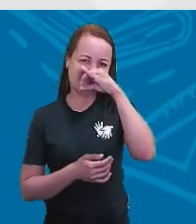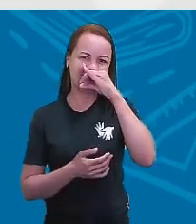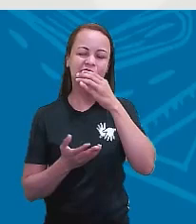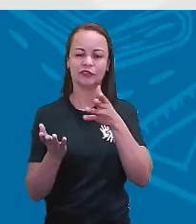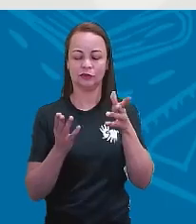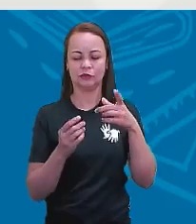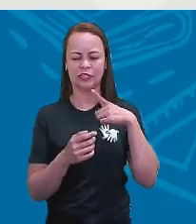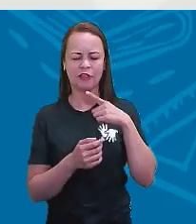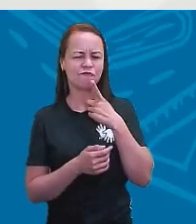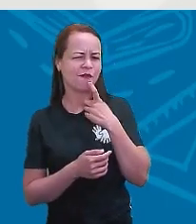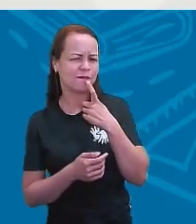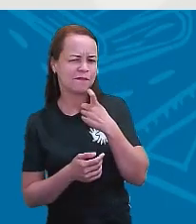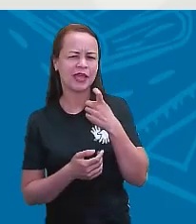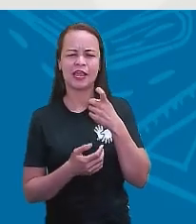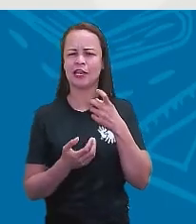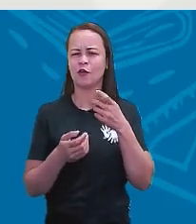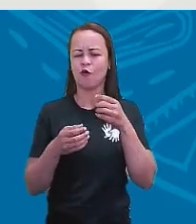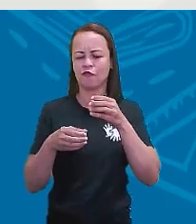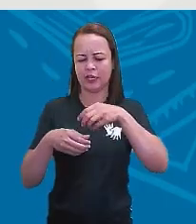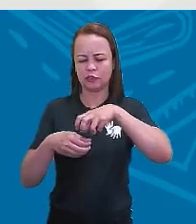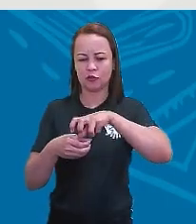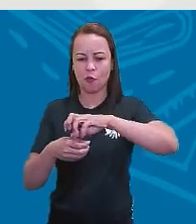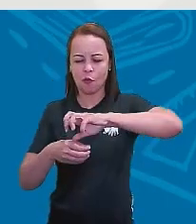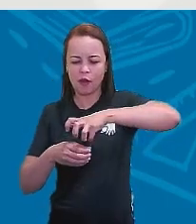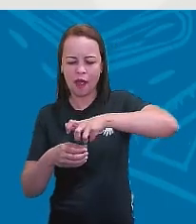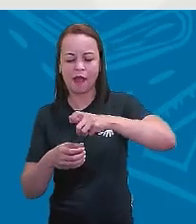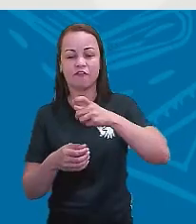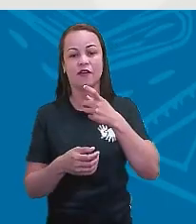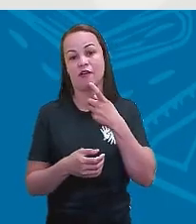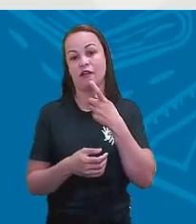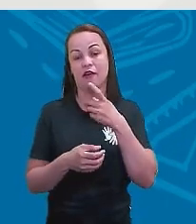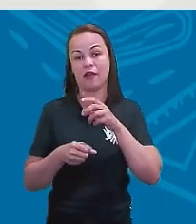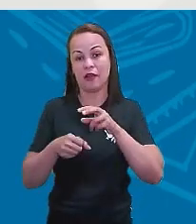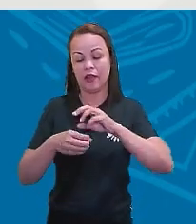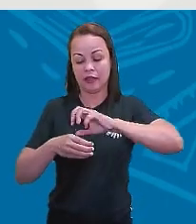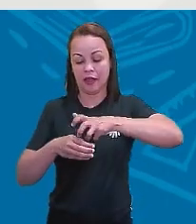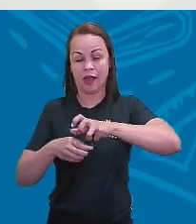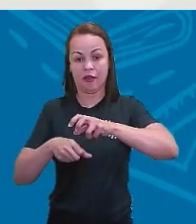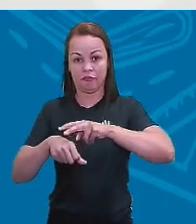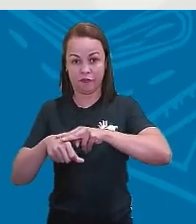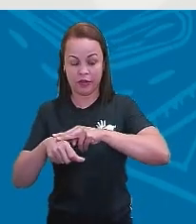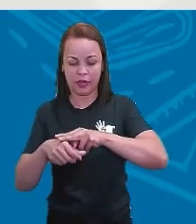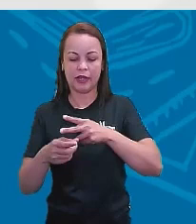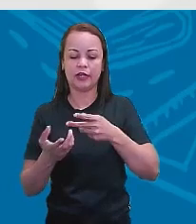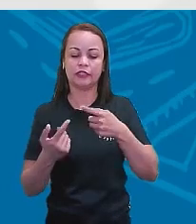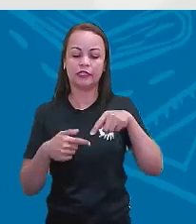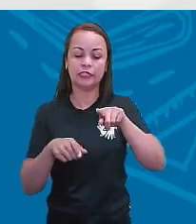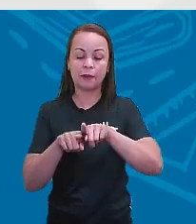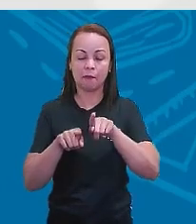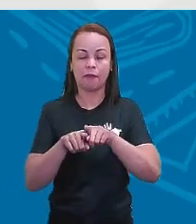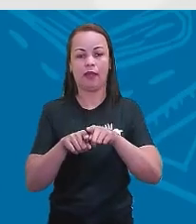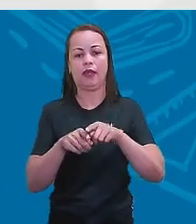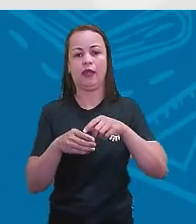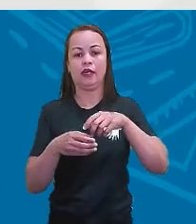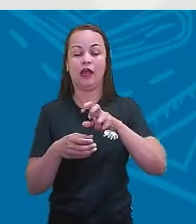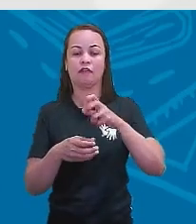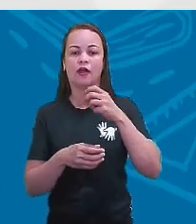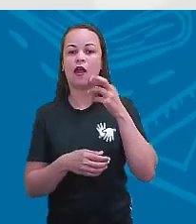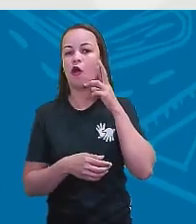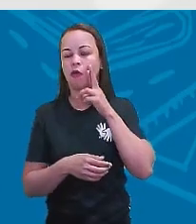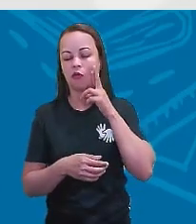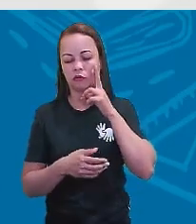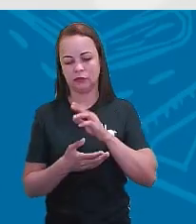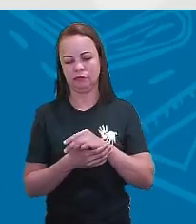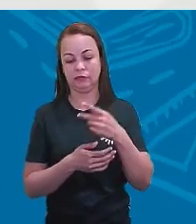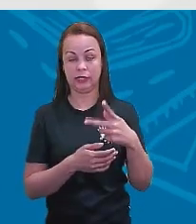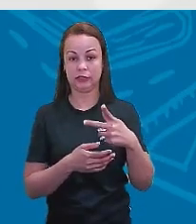porquinho vermelho, tem um porquinho feito com garrafa verde e um porquinho rosa. Todos esses porquinhos aí, desse lado, tá, gente? Foram feitos